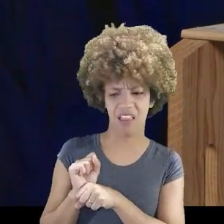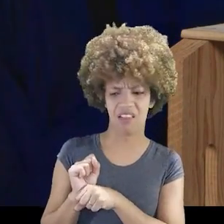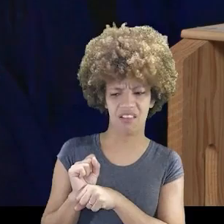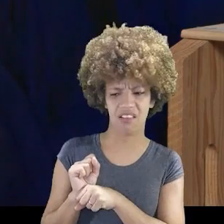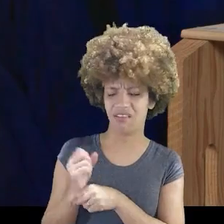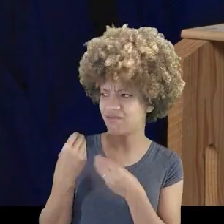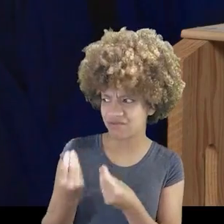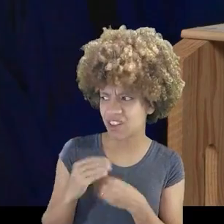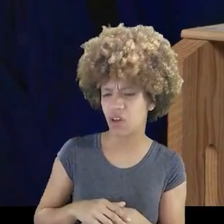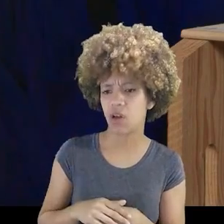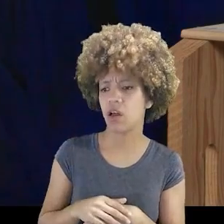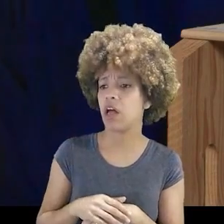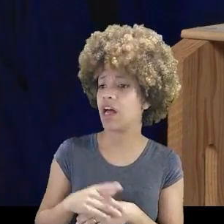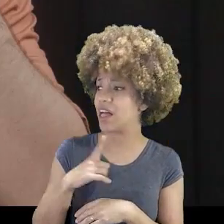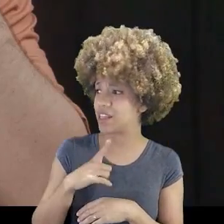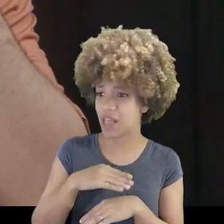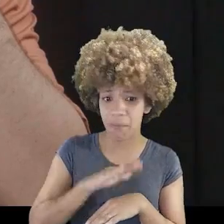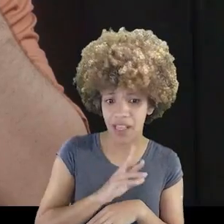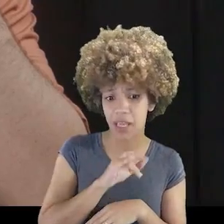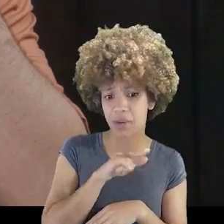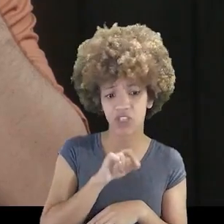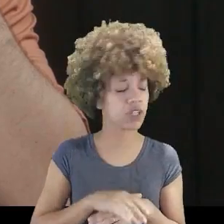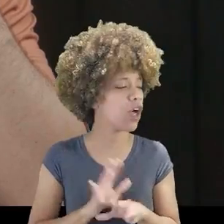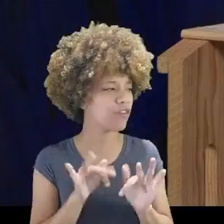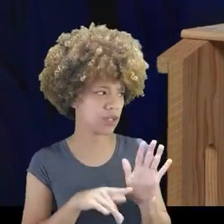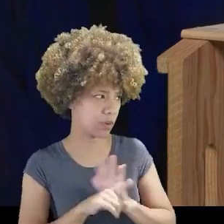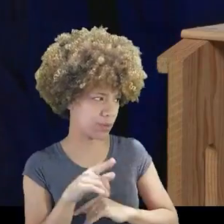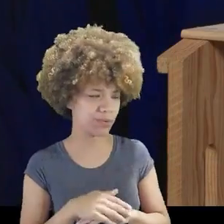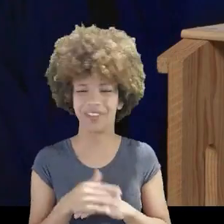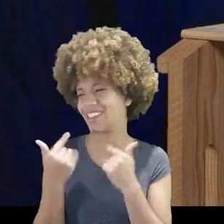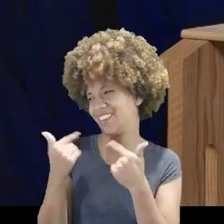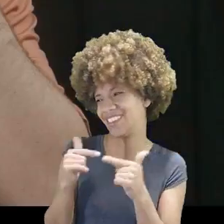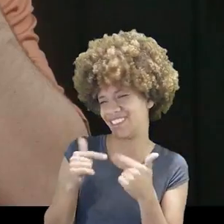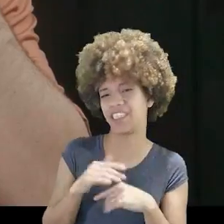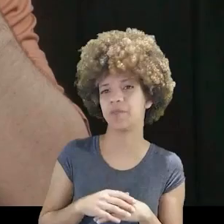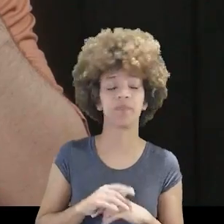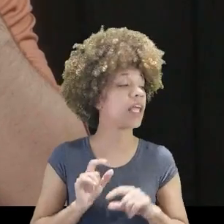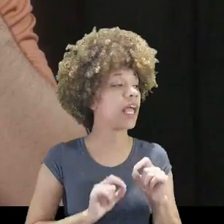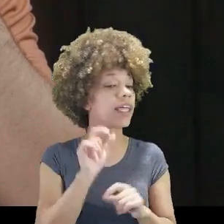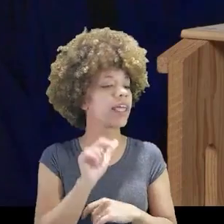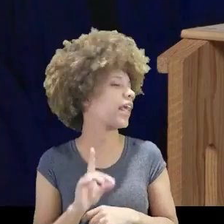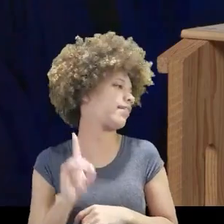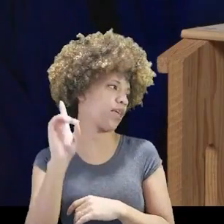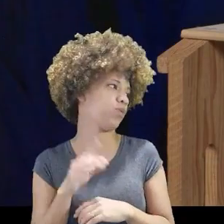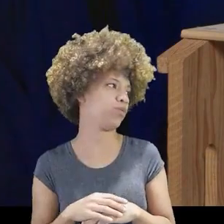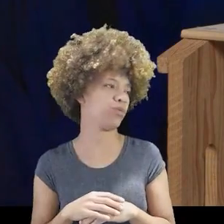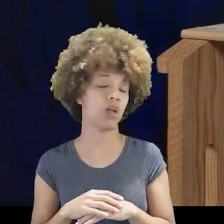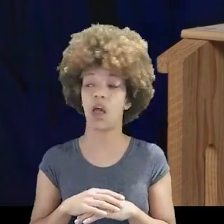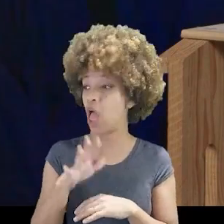Então a gente tem mais outros tirando aqui tem outra coisa eu queria finalizar com uma pergunta quem é Deus